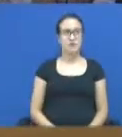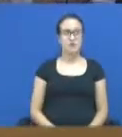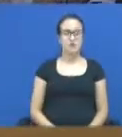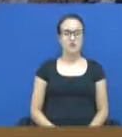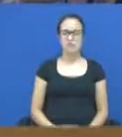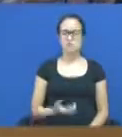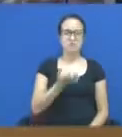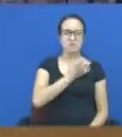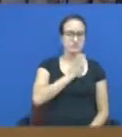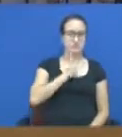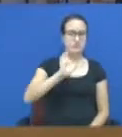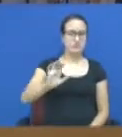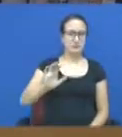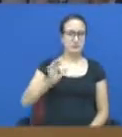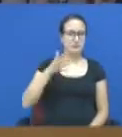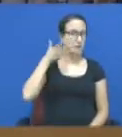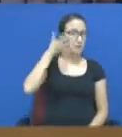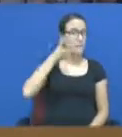Dispenso.